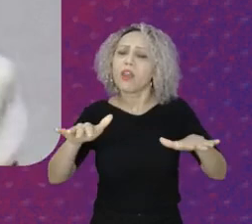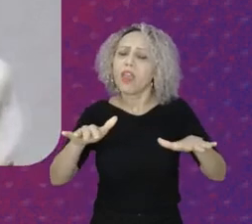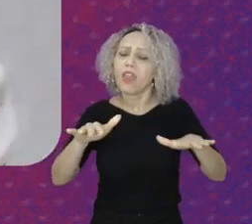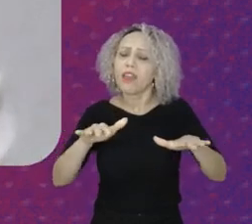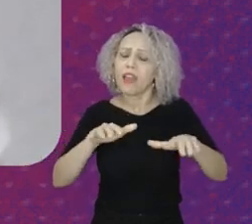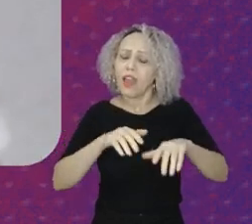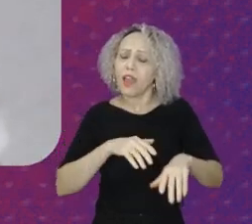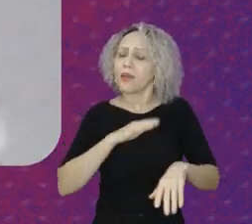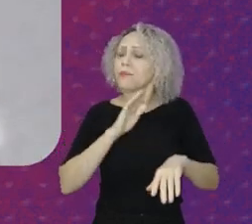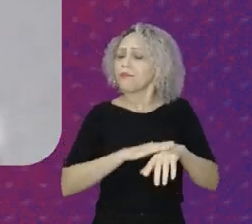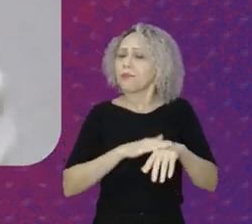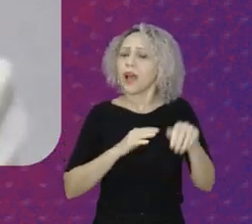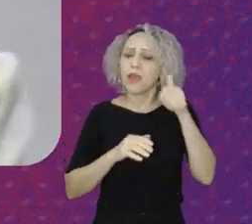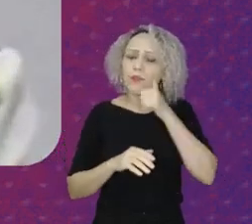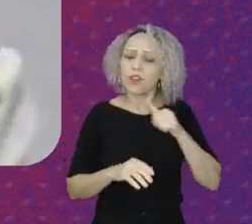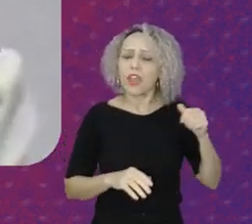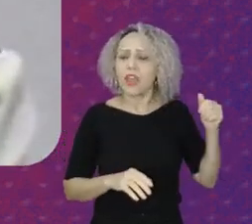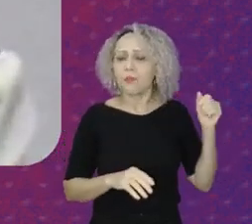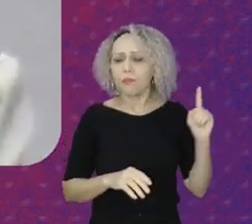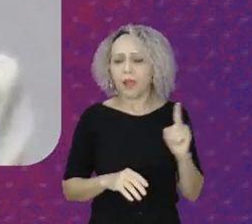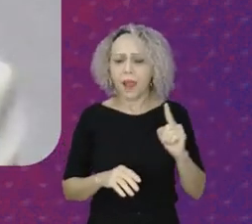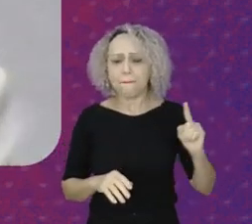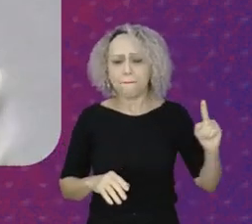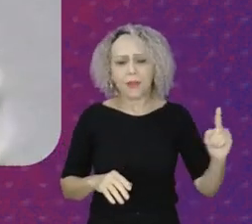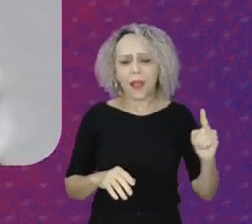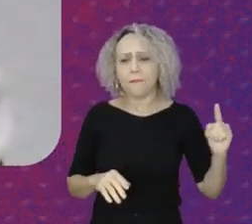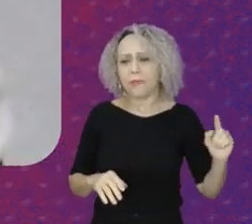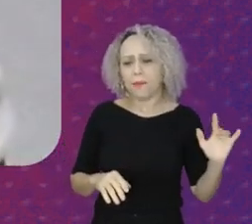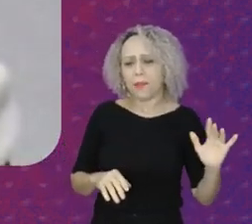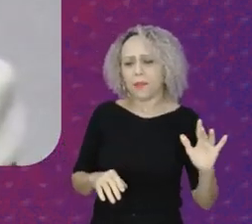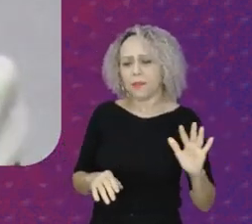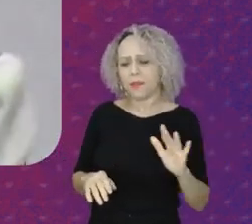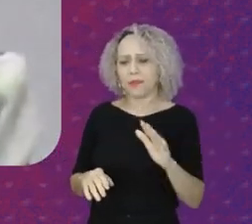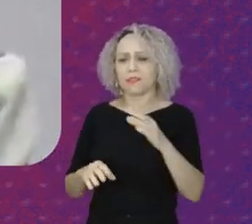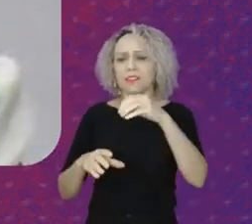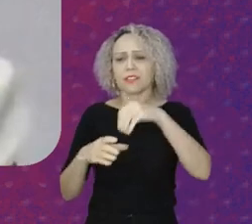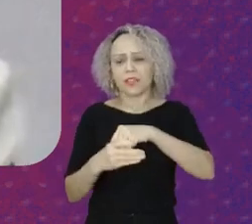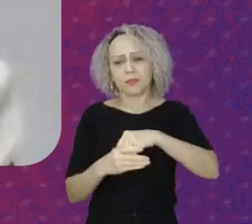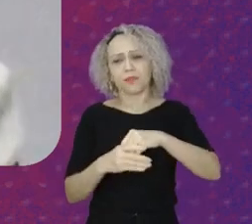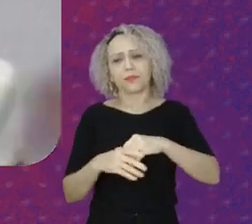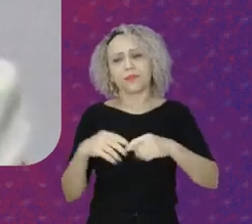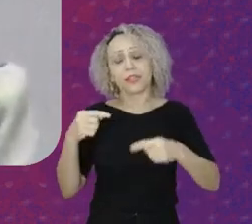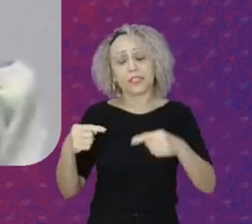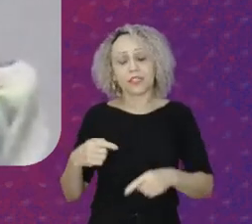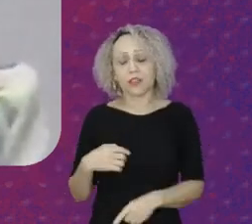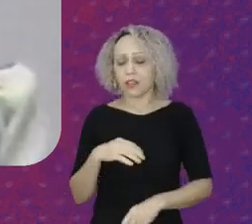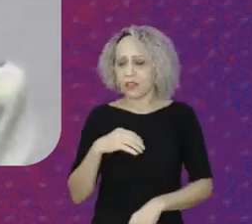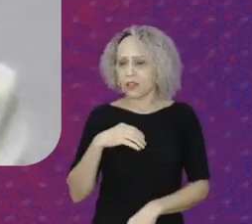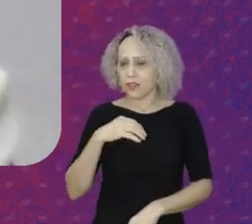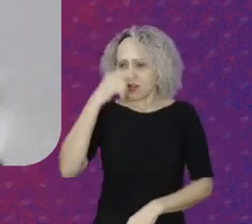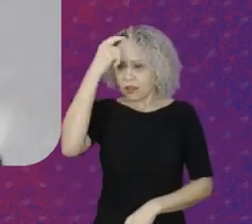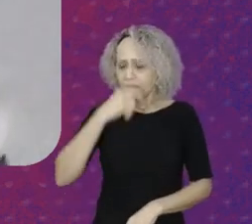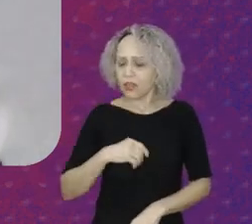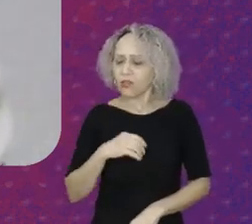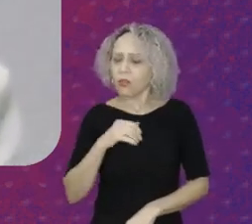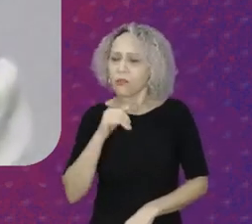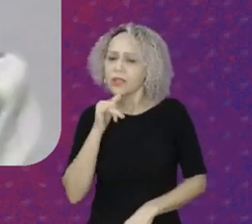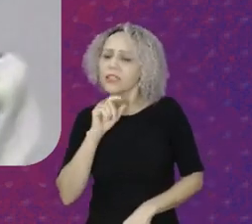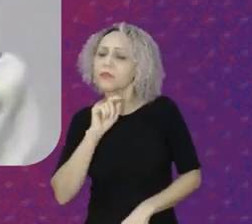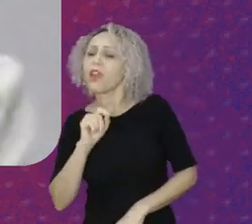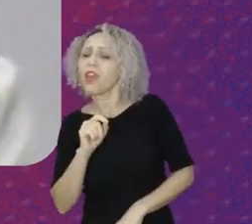na política. E, por exemplo, eu sou resultado disso. Eu sou a deputada eleita que amplia a bancada petista